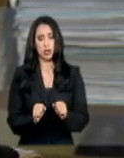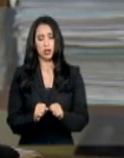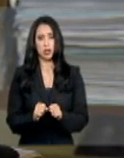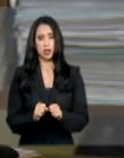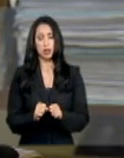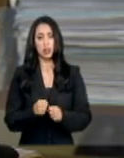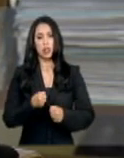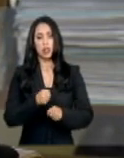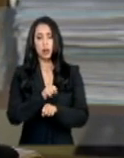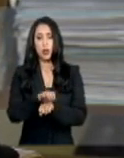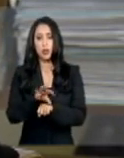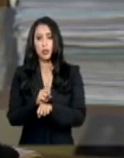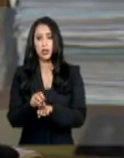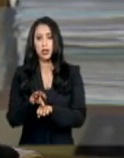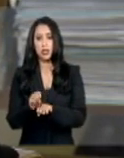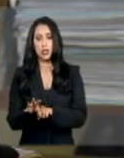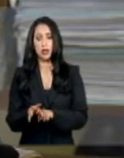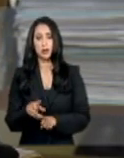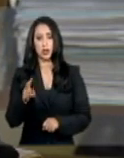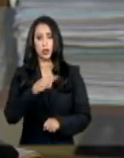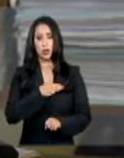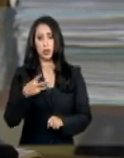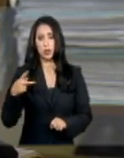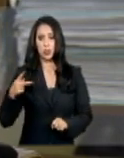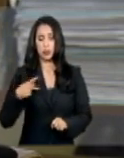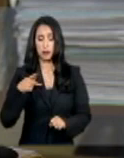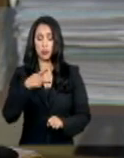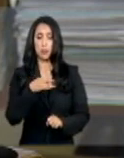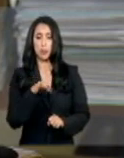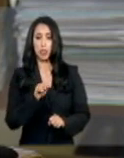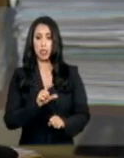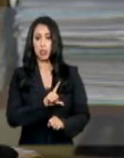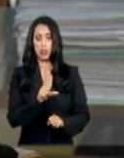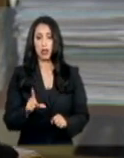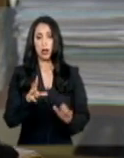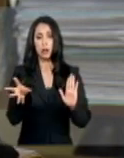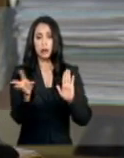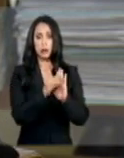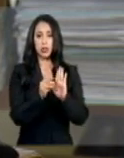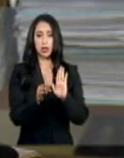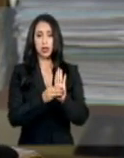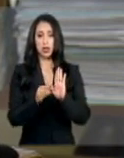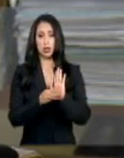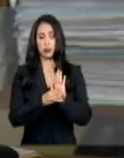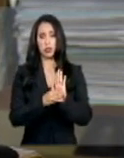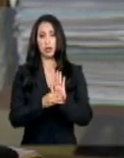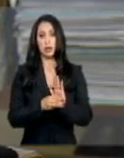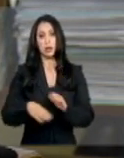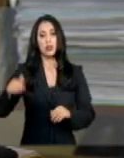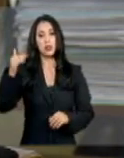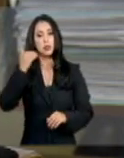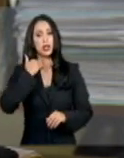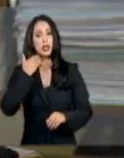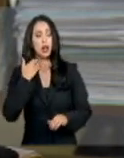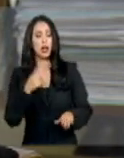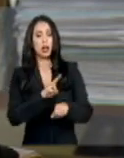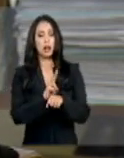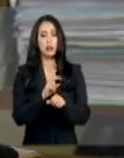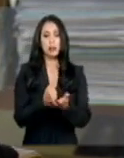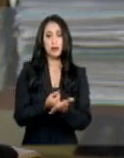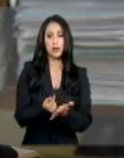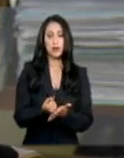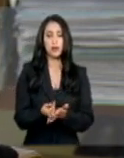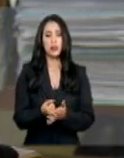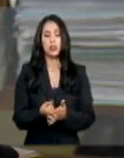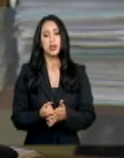com o ministério público para fins penais dos dados bancários e fiscais do contribuinte obtidos pela